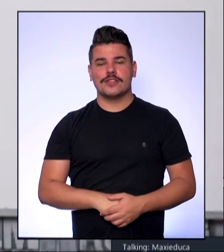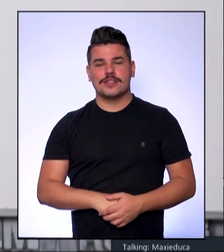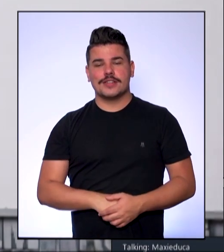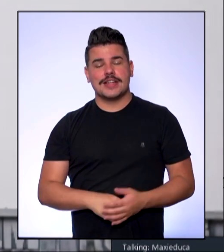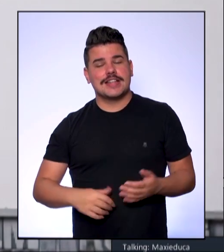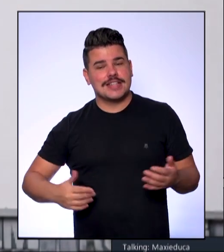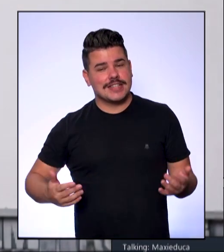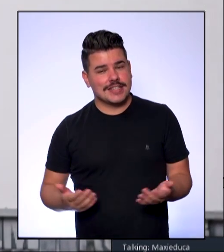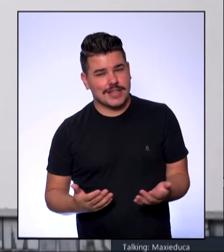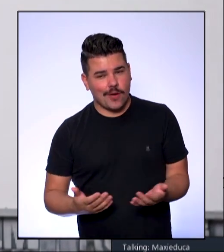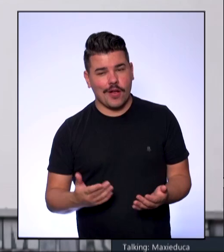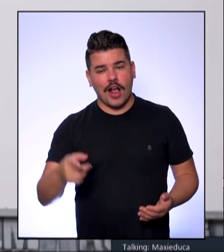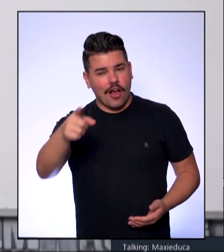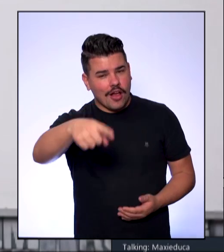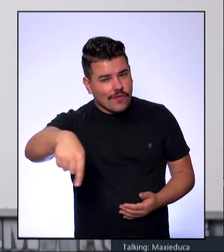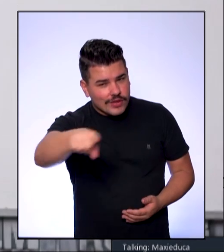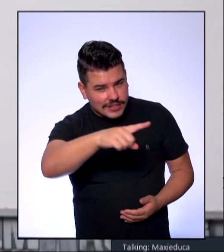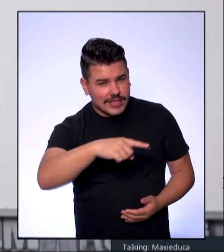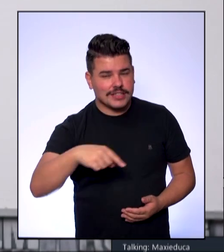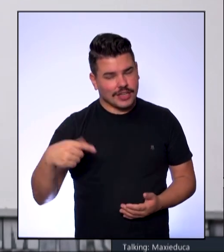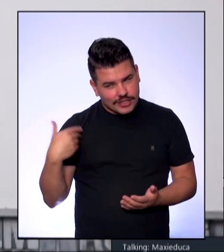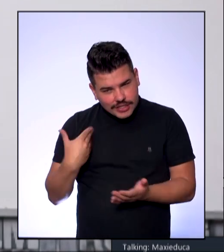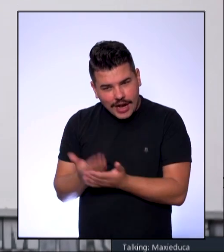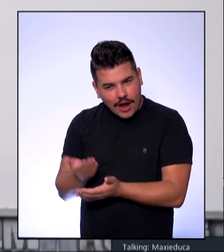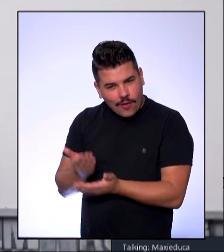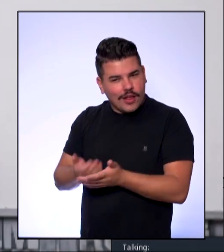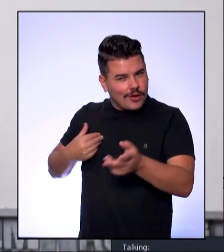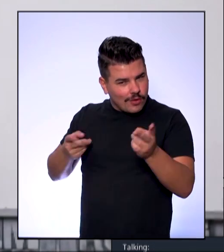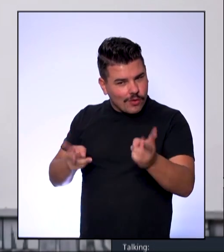Galera, então vamos seguindo.